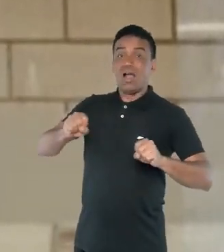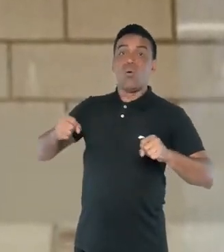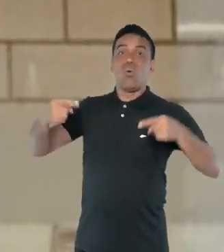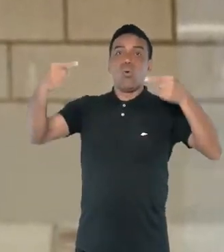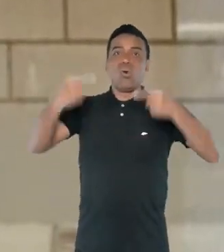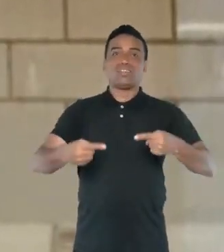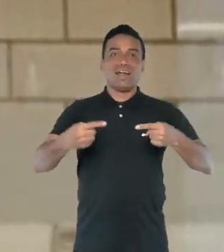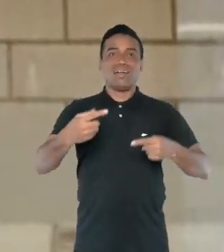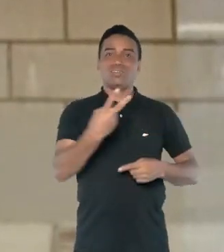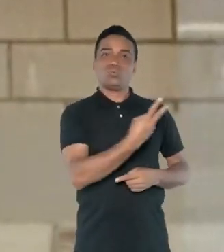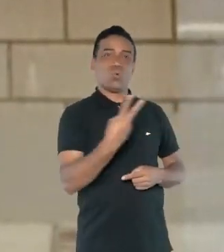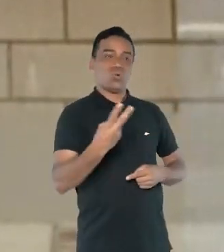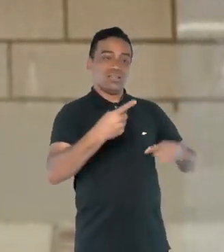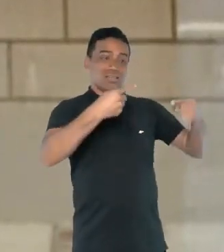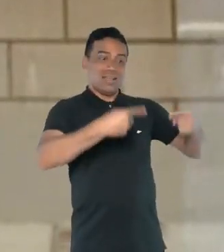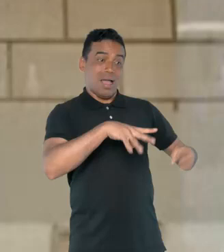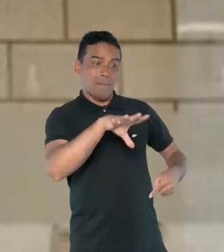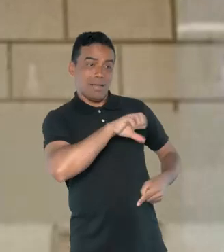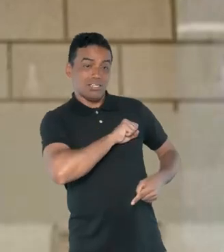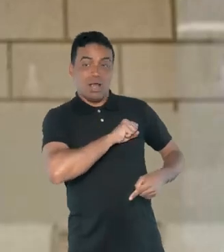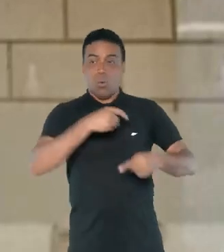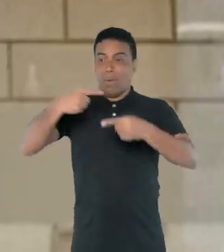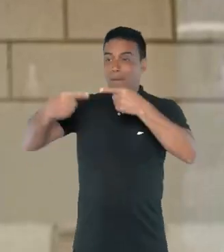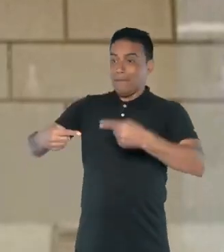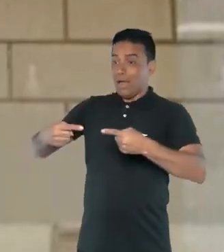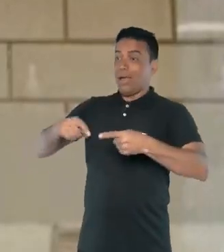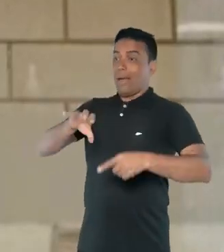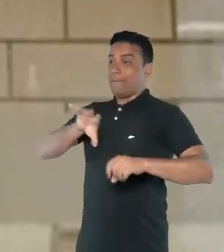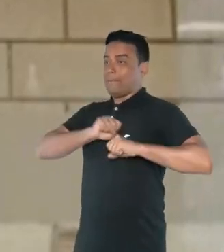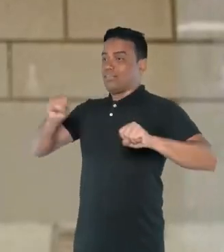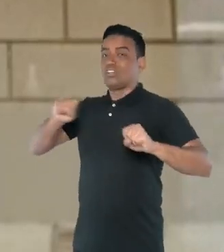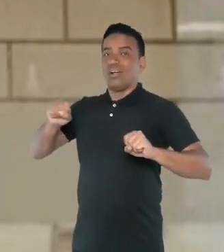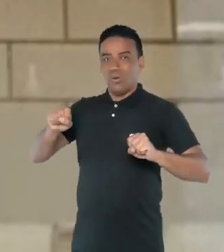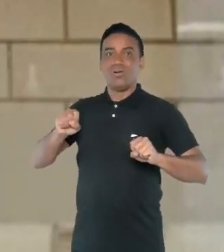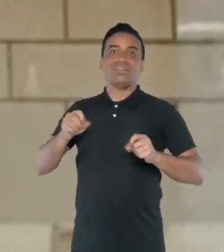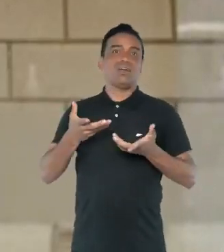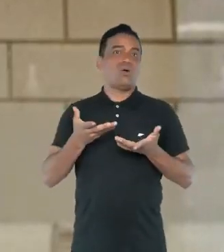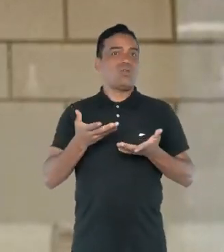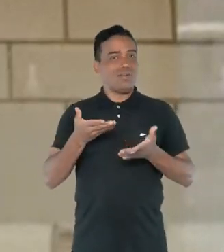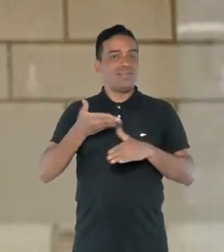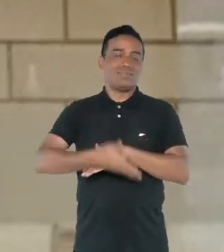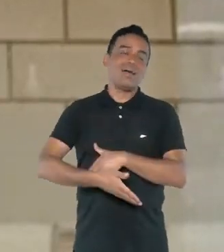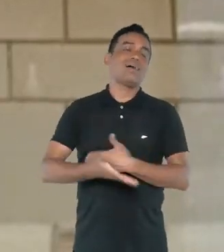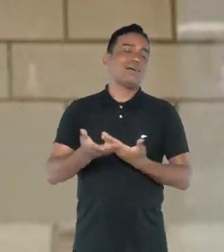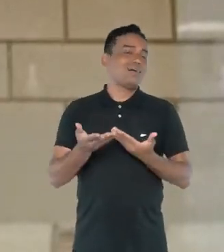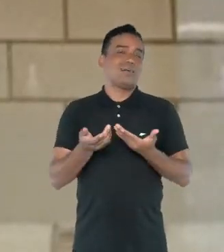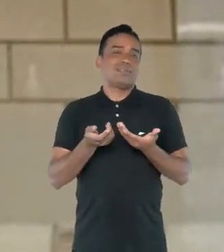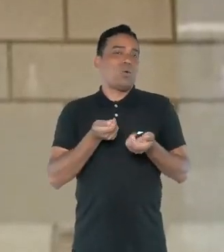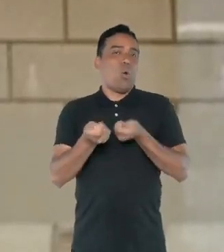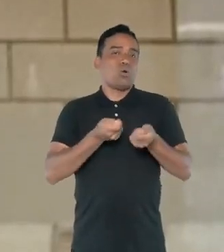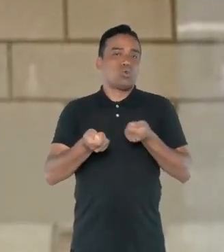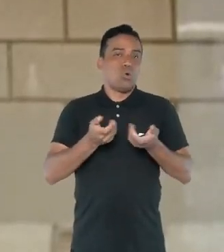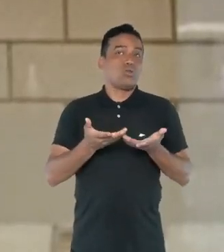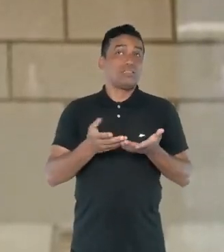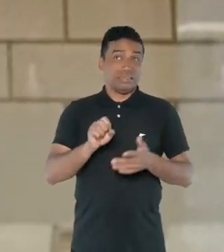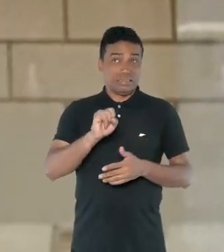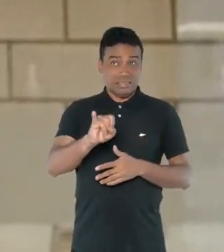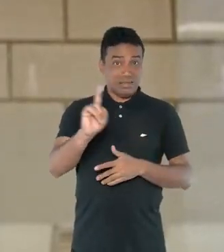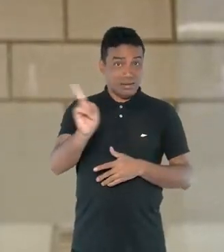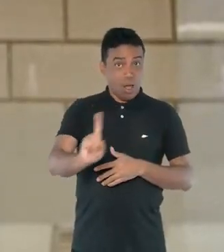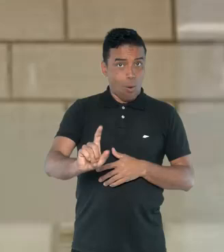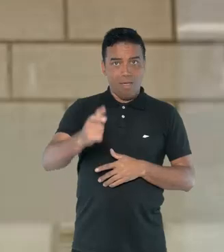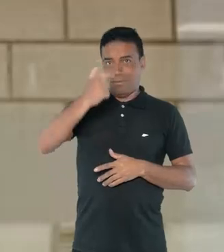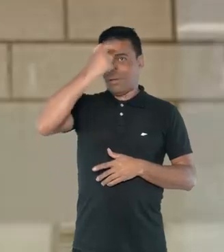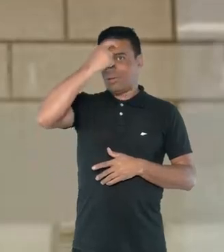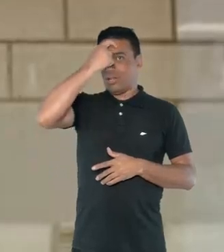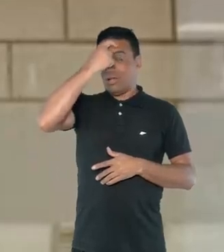contrária. Então, o Hume vai entrar na questão do governo das paixões, né? Como é que você, já que não é a razão,